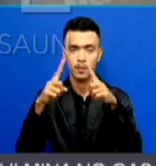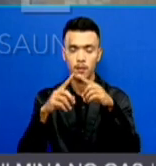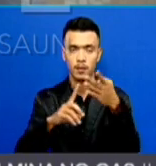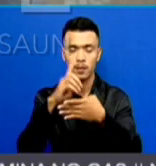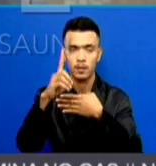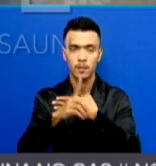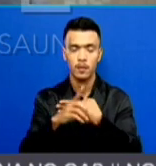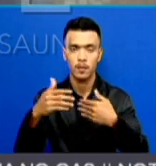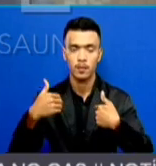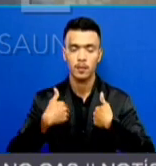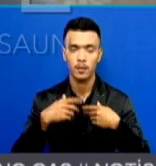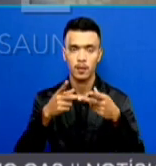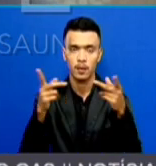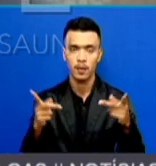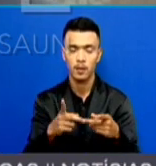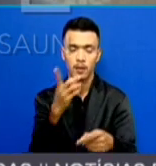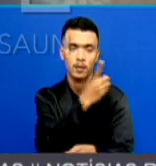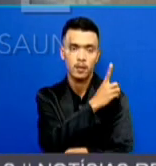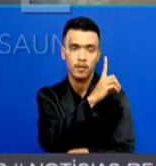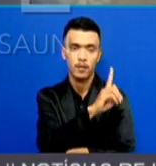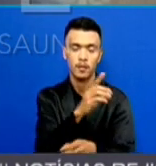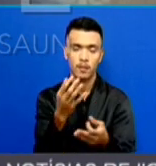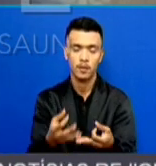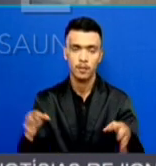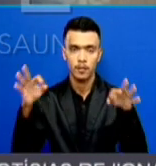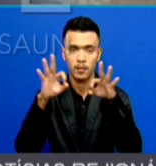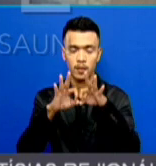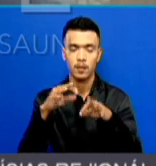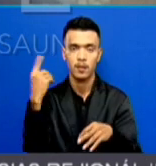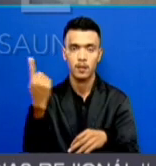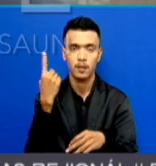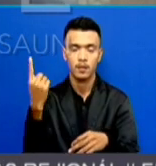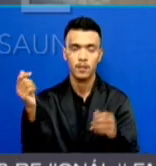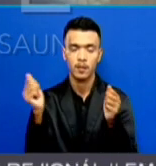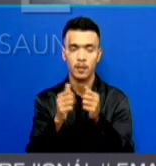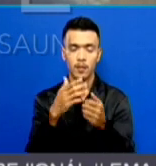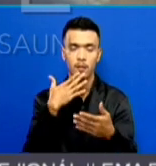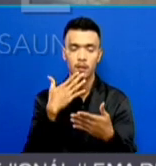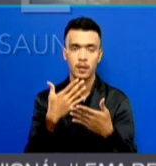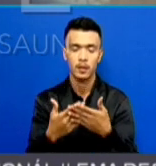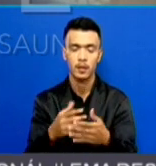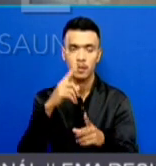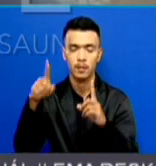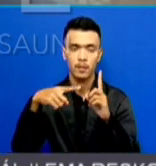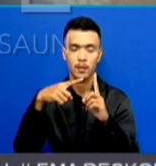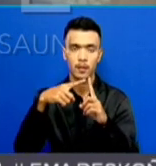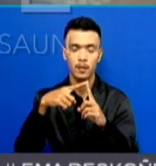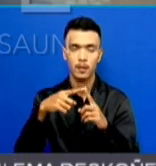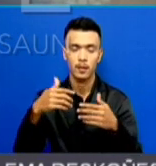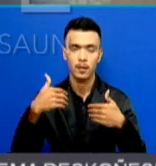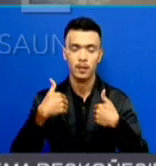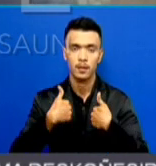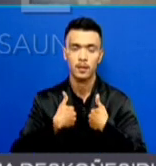desenvolvimento e a área de defesa na Vemaca muito importante. E é sempre bom, sempre dia, com a